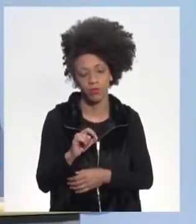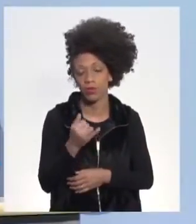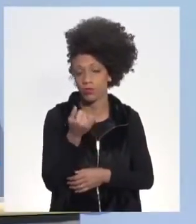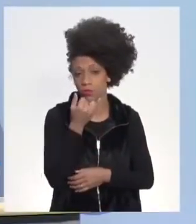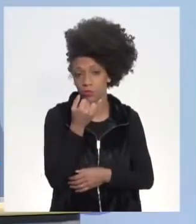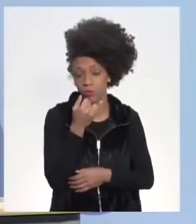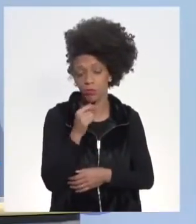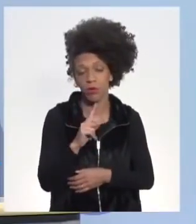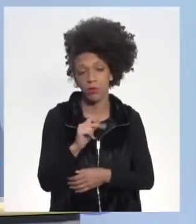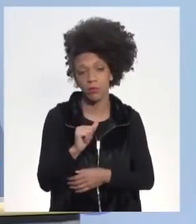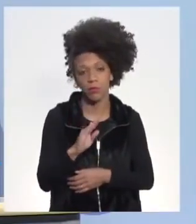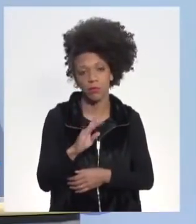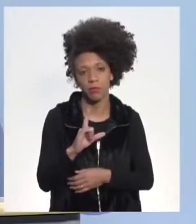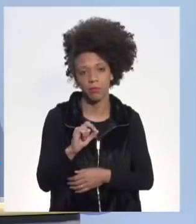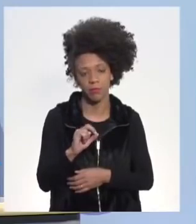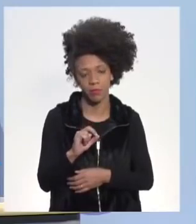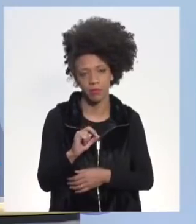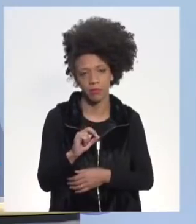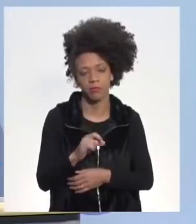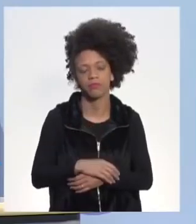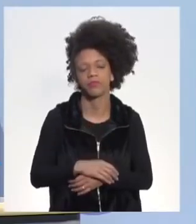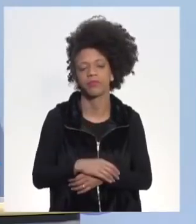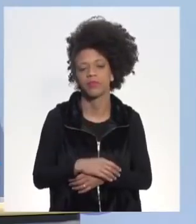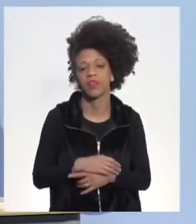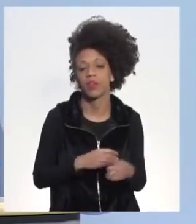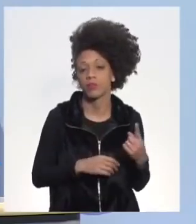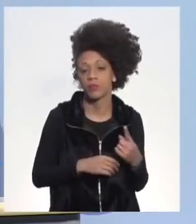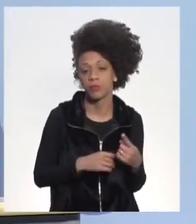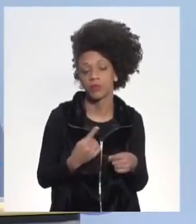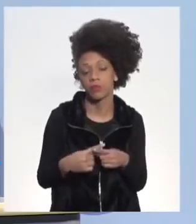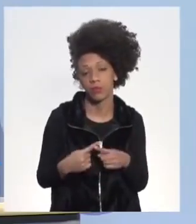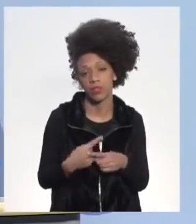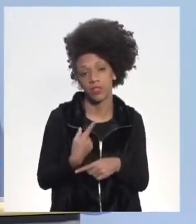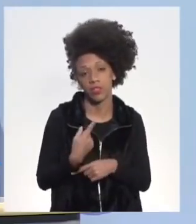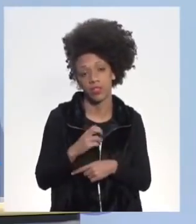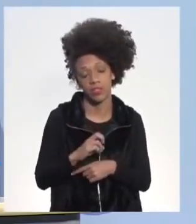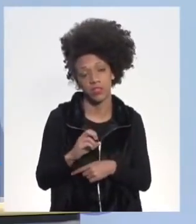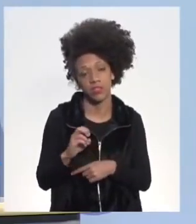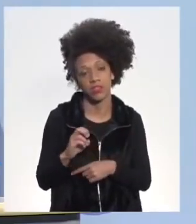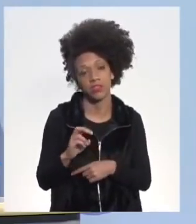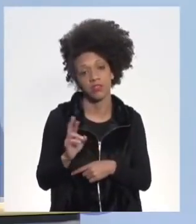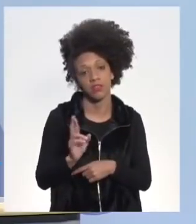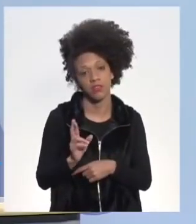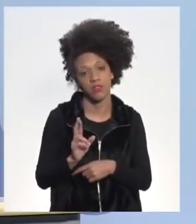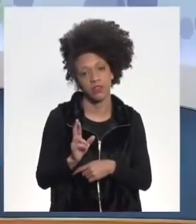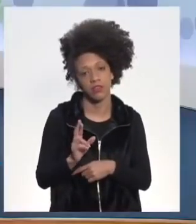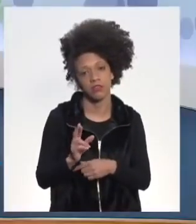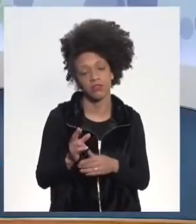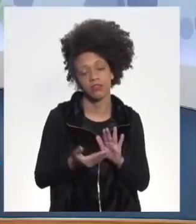Pablo Henrique. Ele colocou a primeira, né? Porque teria R$15 de desconto. Então, ele fez ali